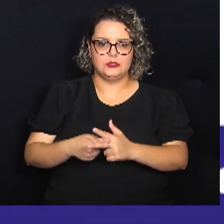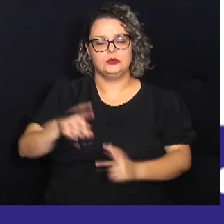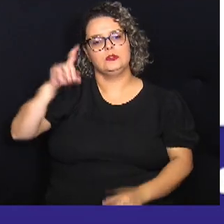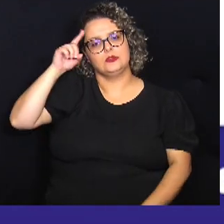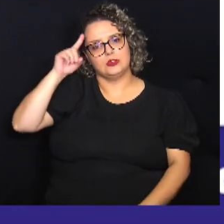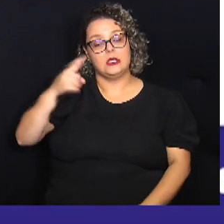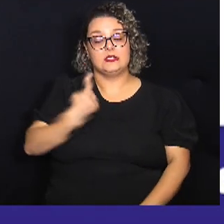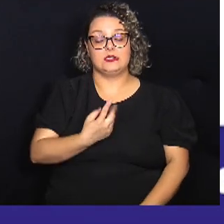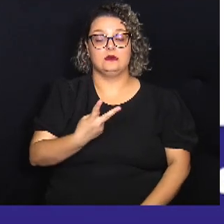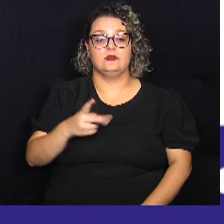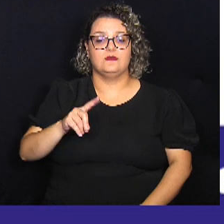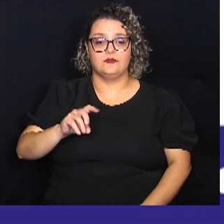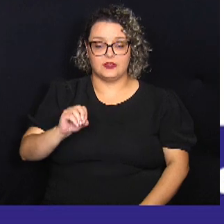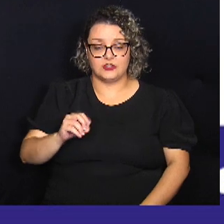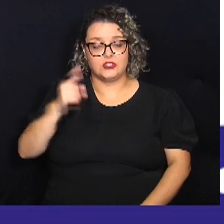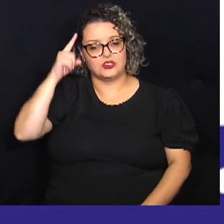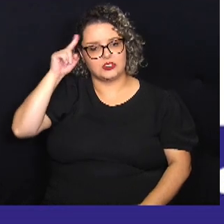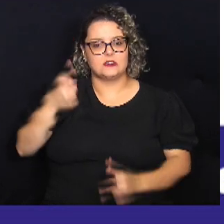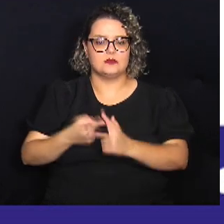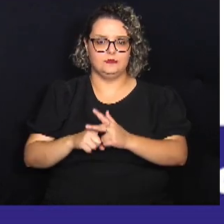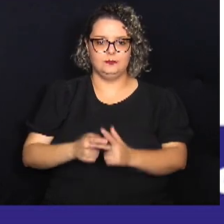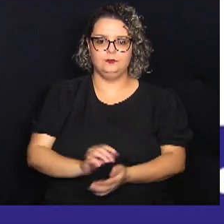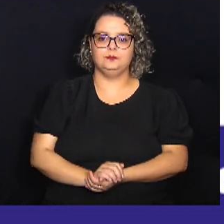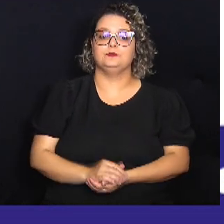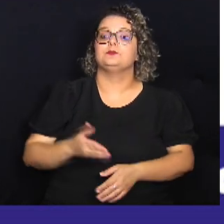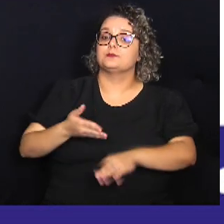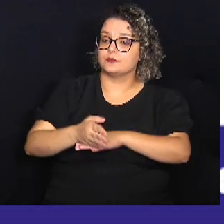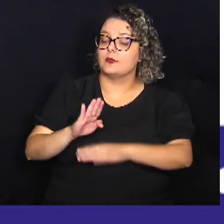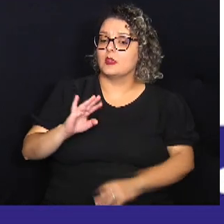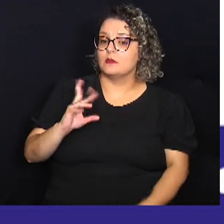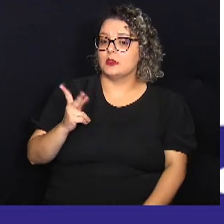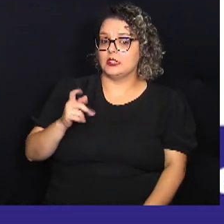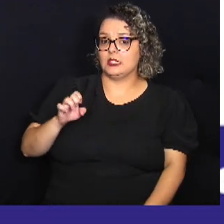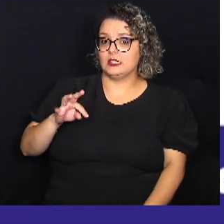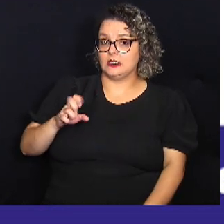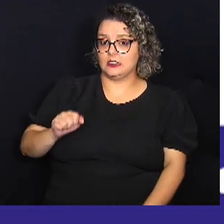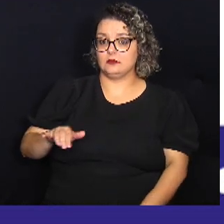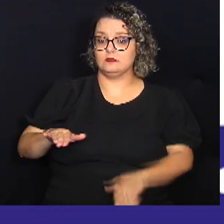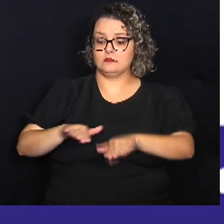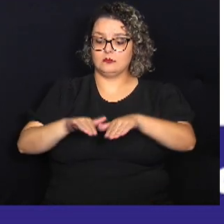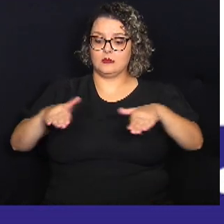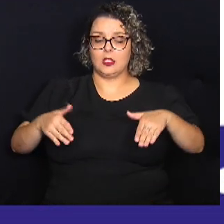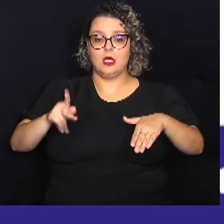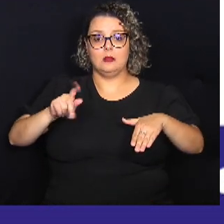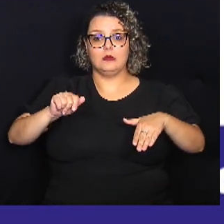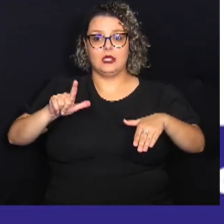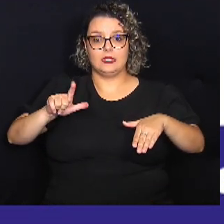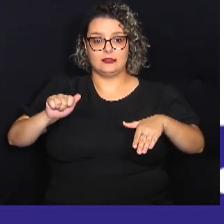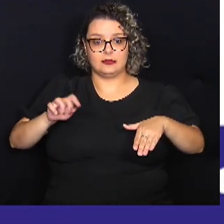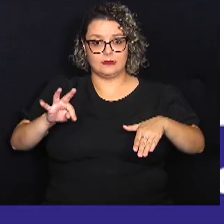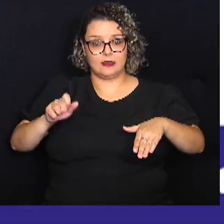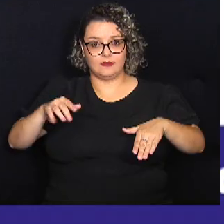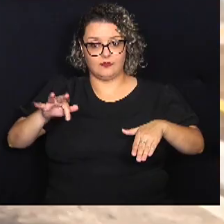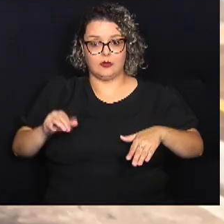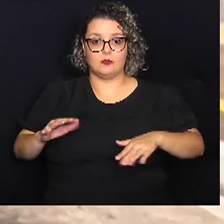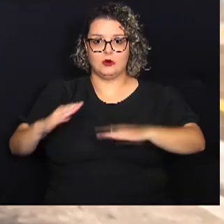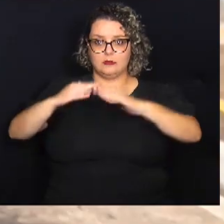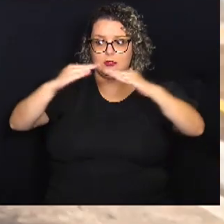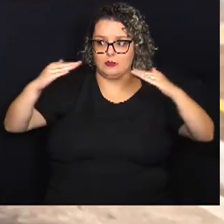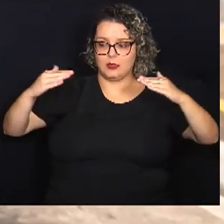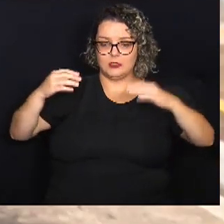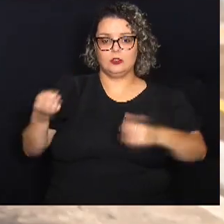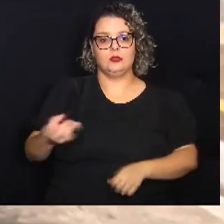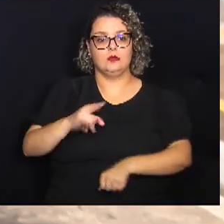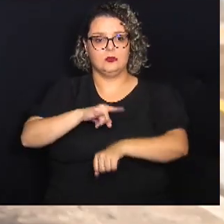obra prevê 2 entradas com bilheterias, reformulação das plataformas que serão cobertas e novos banheiros.